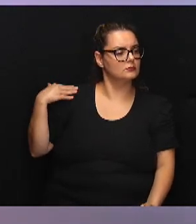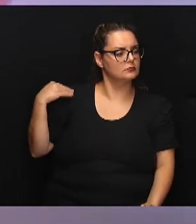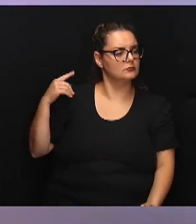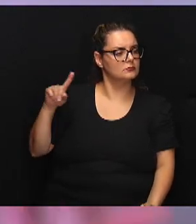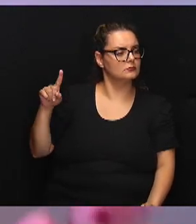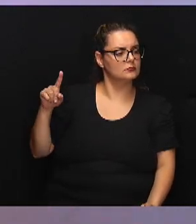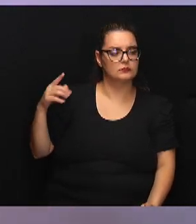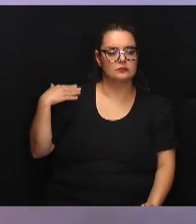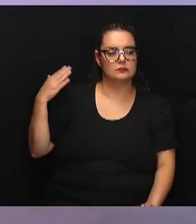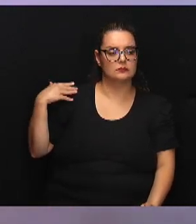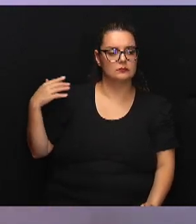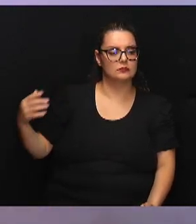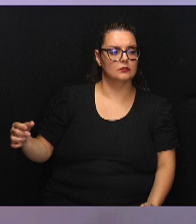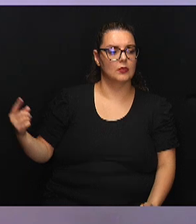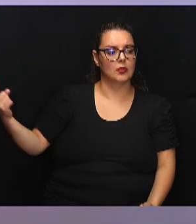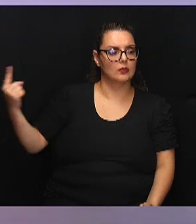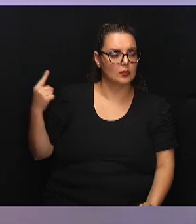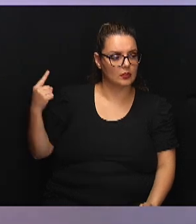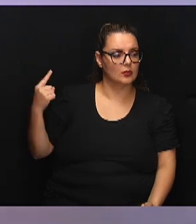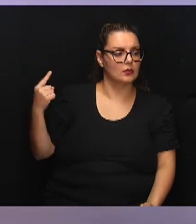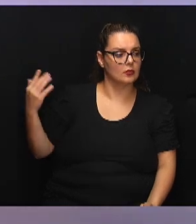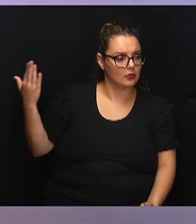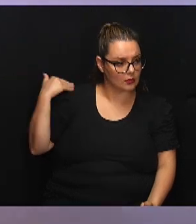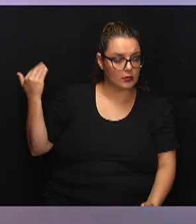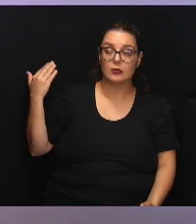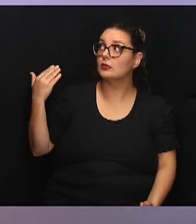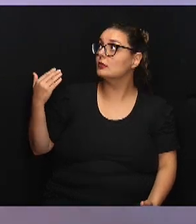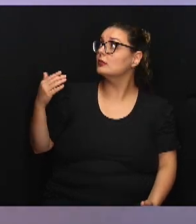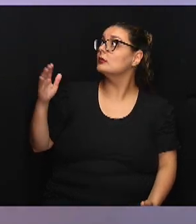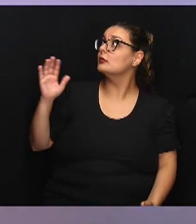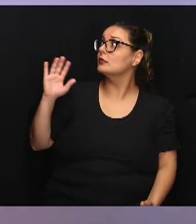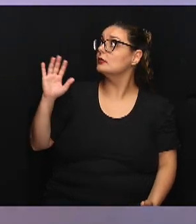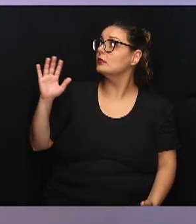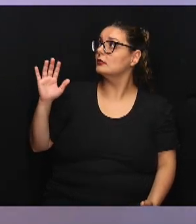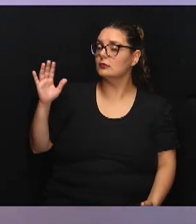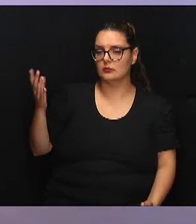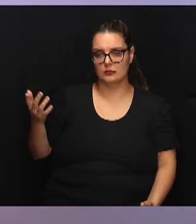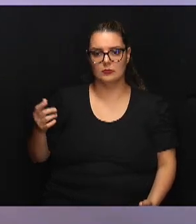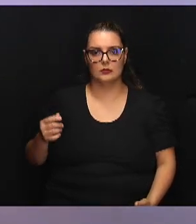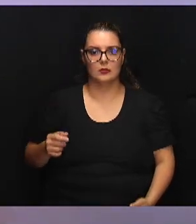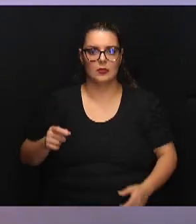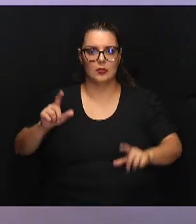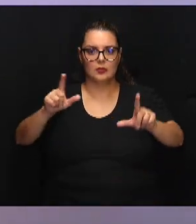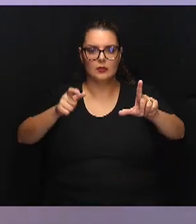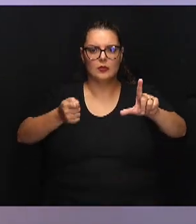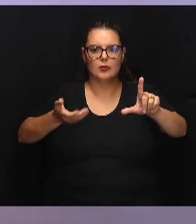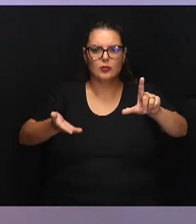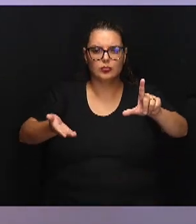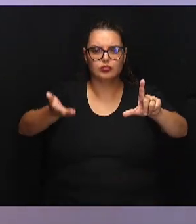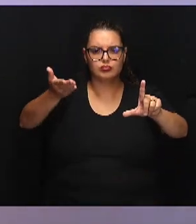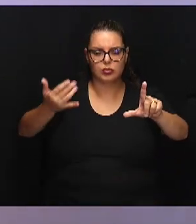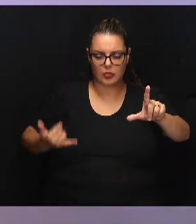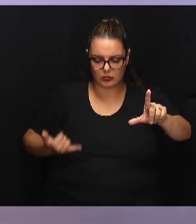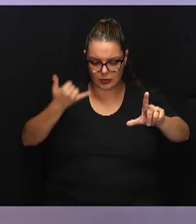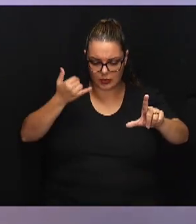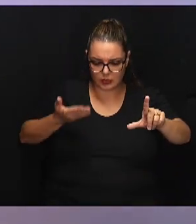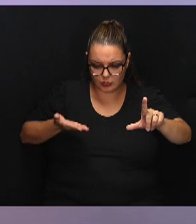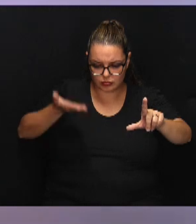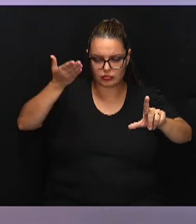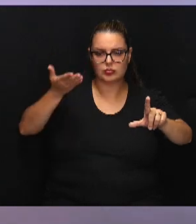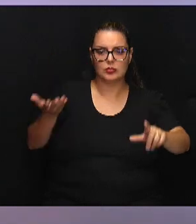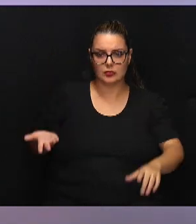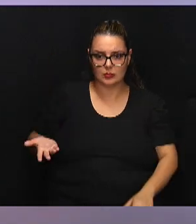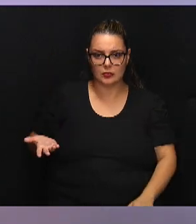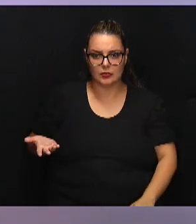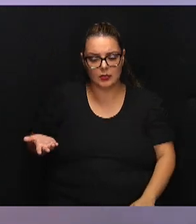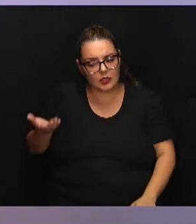pede muitas vezes para repetir o que foi falado, aumenta o volume da TV, do celular, do tablet, e quando